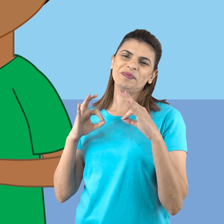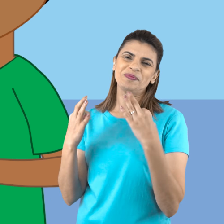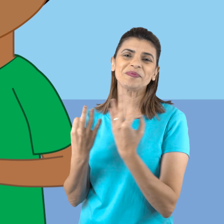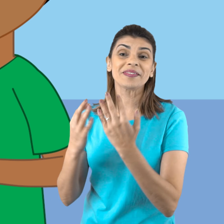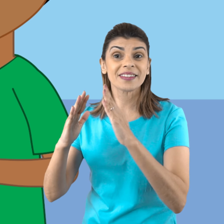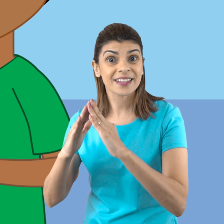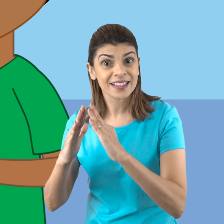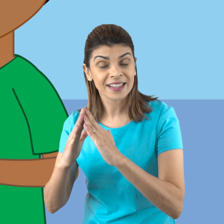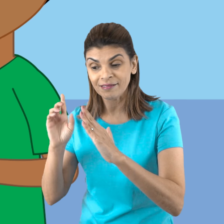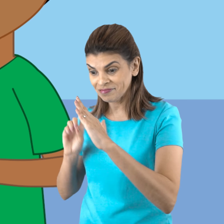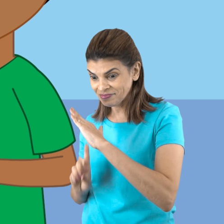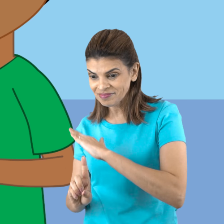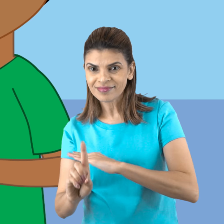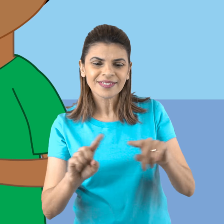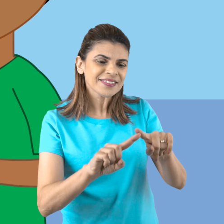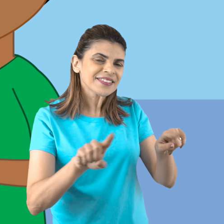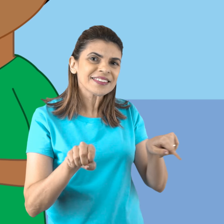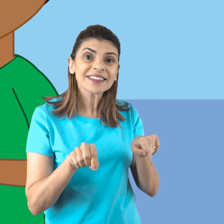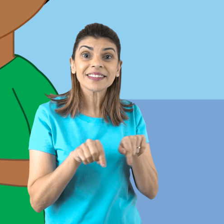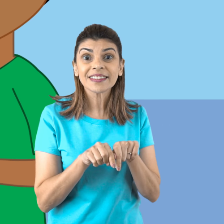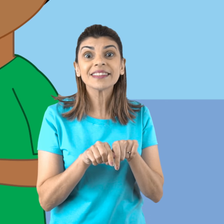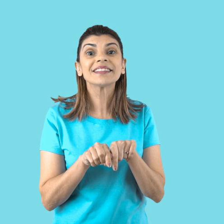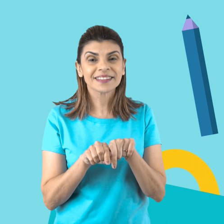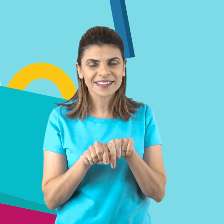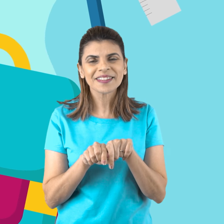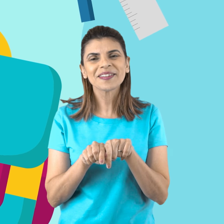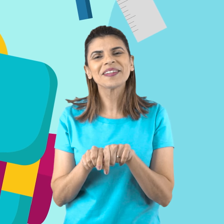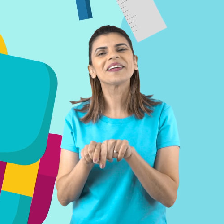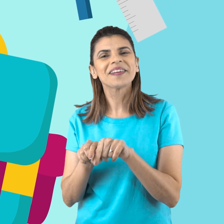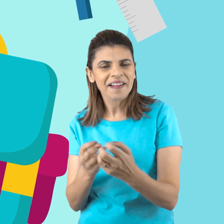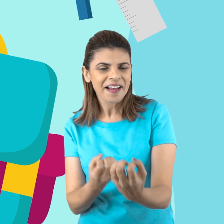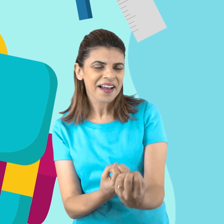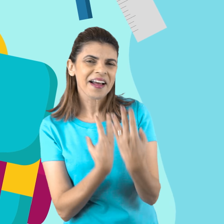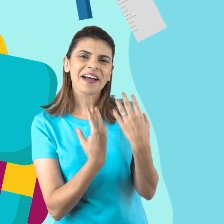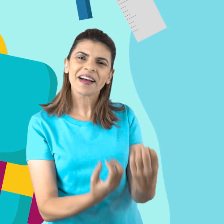lar vamos para a sala a aula já vai